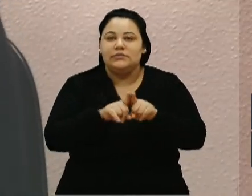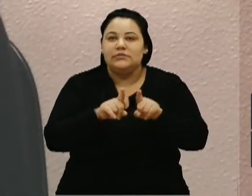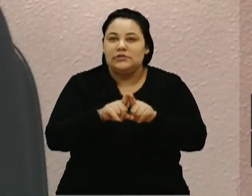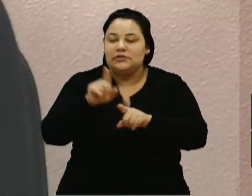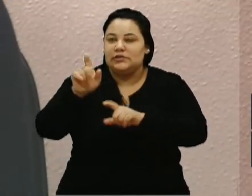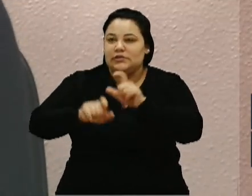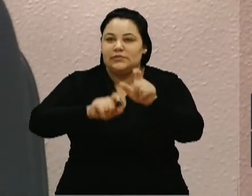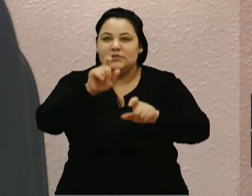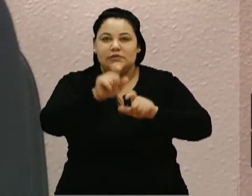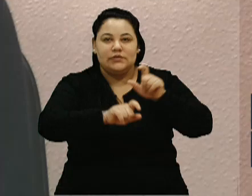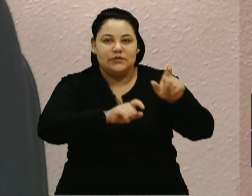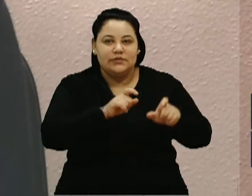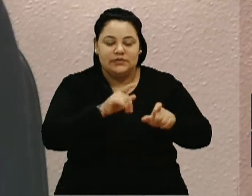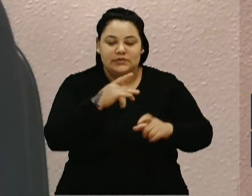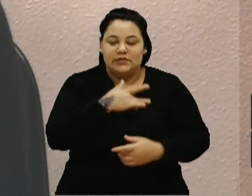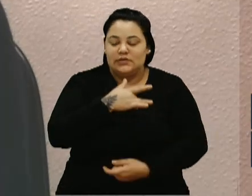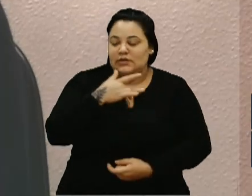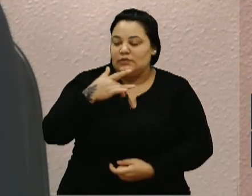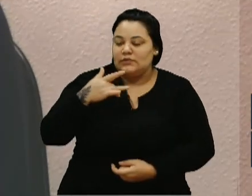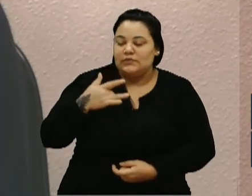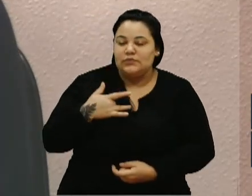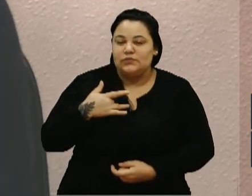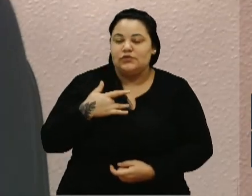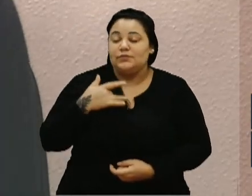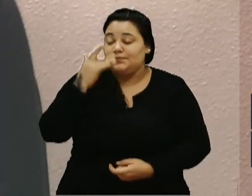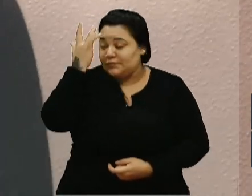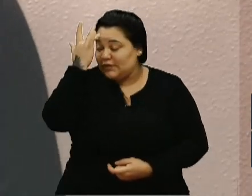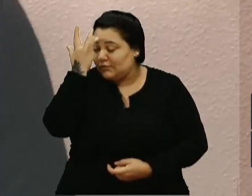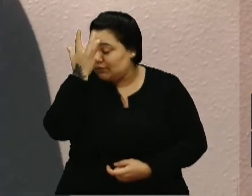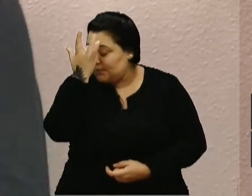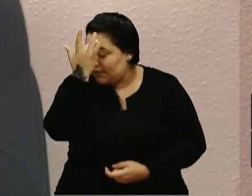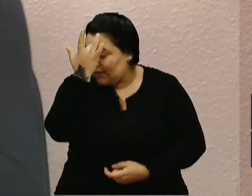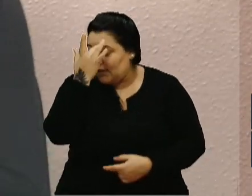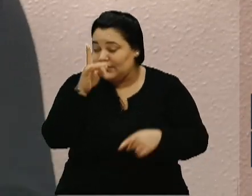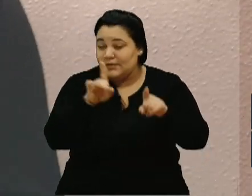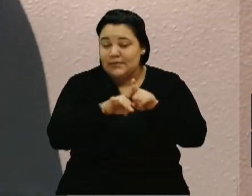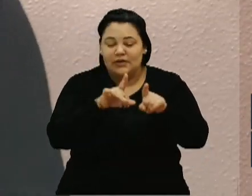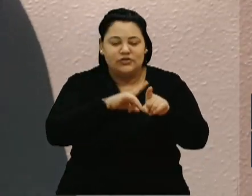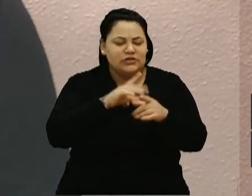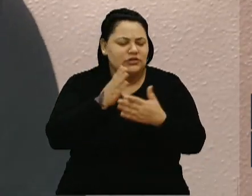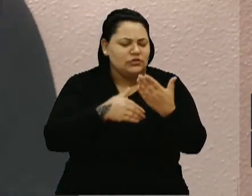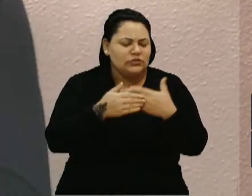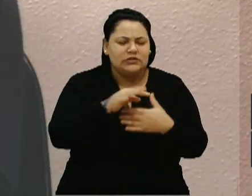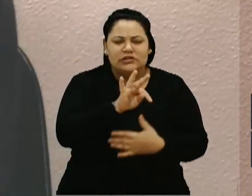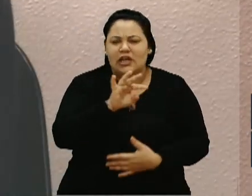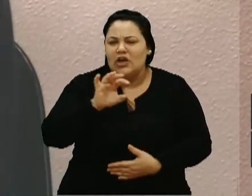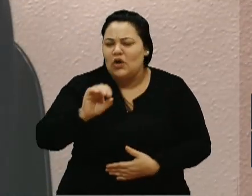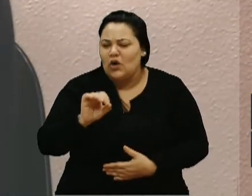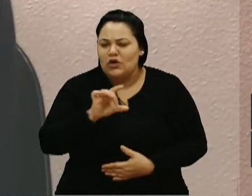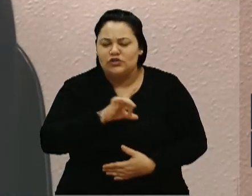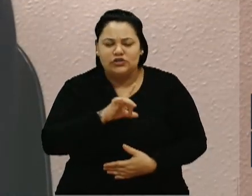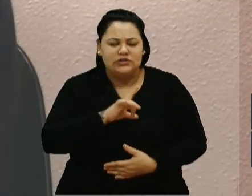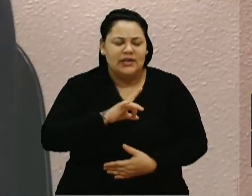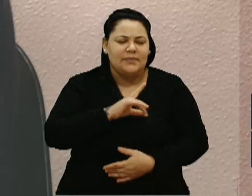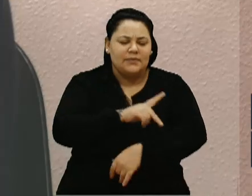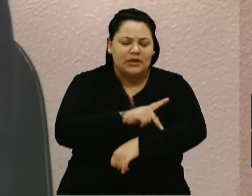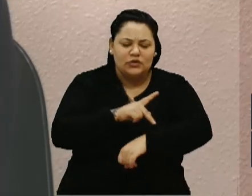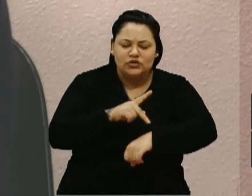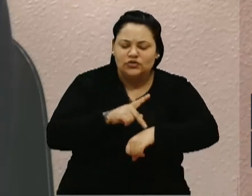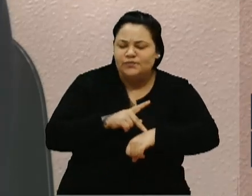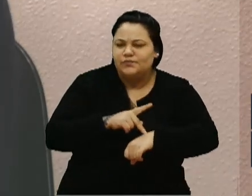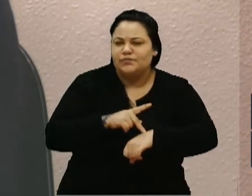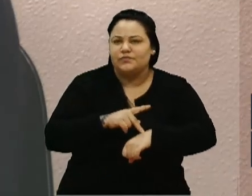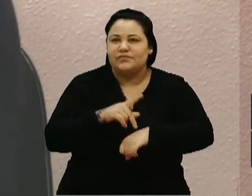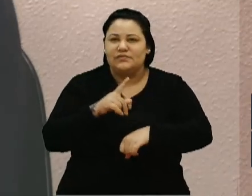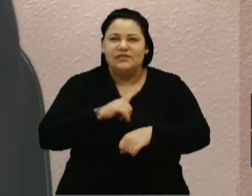pacientes da saúde mental. Nós temos a fisioterapia, a terapia ocupacional, nós temos a pedagogia,